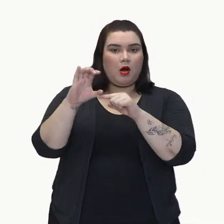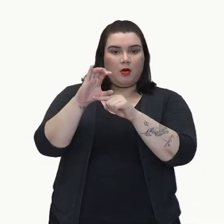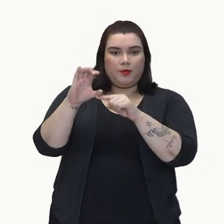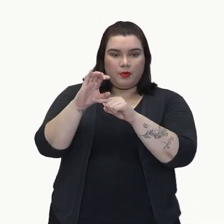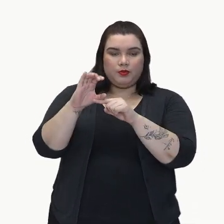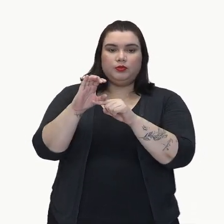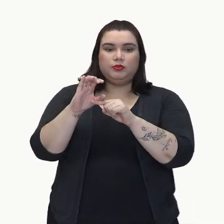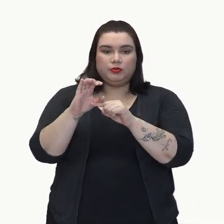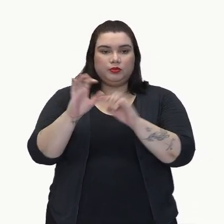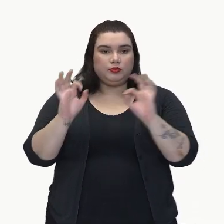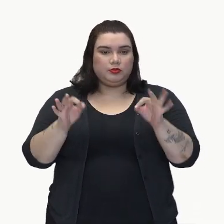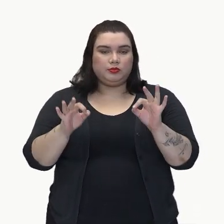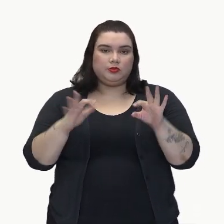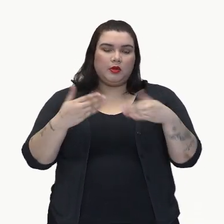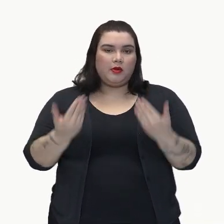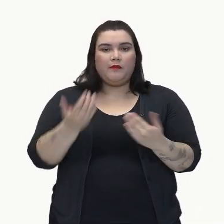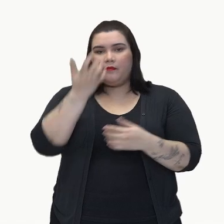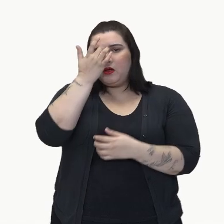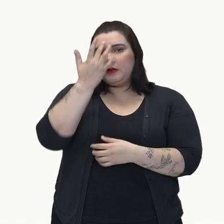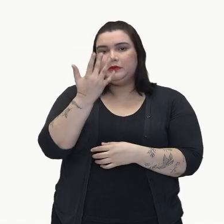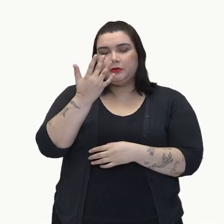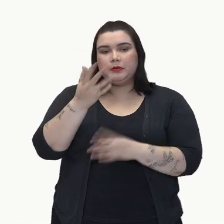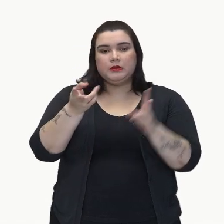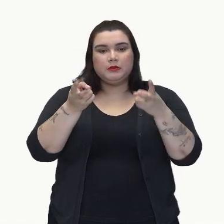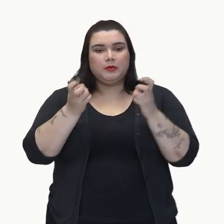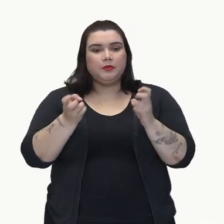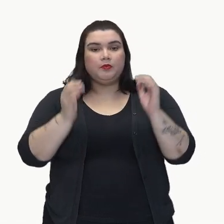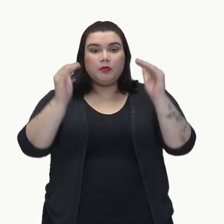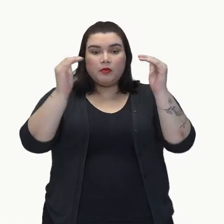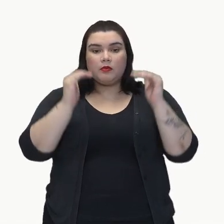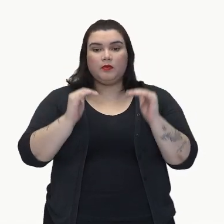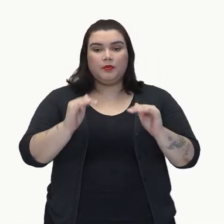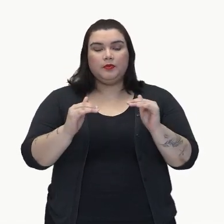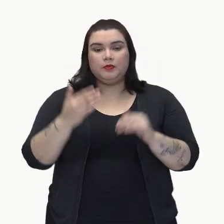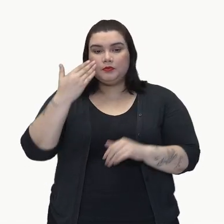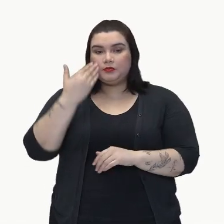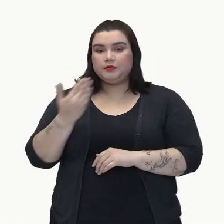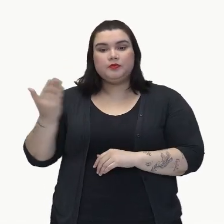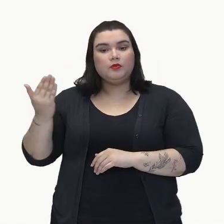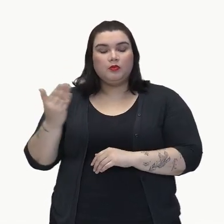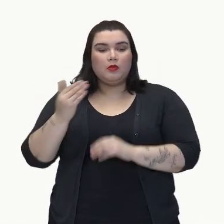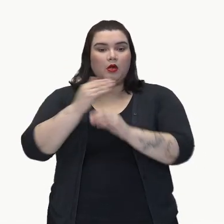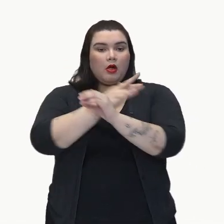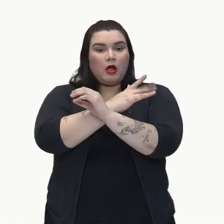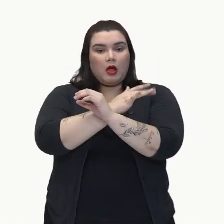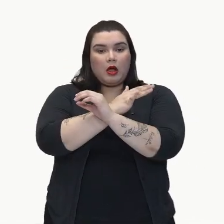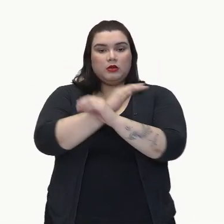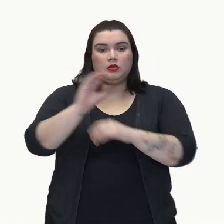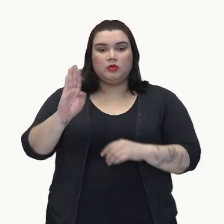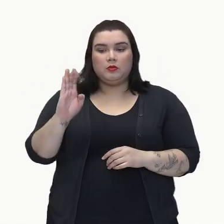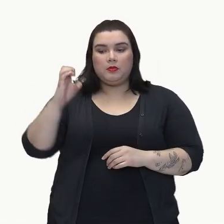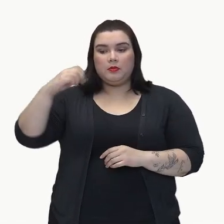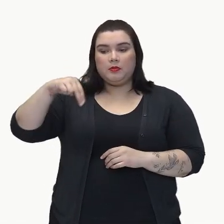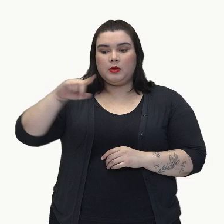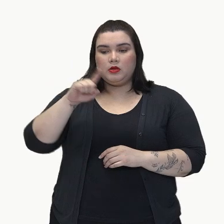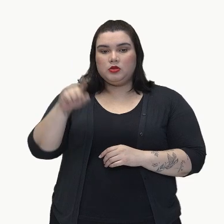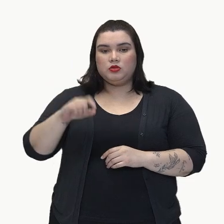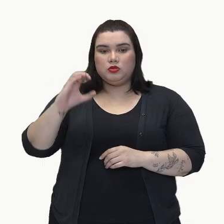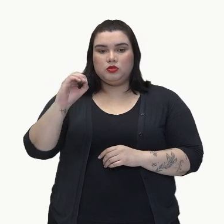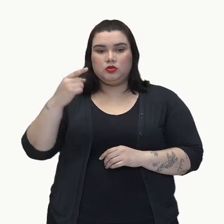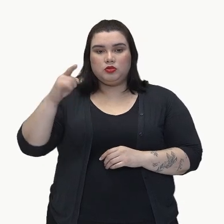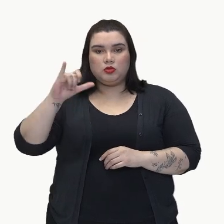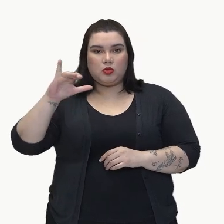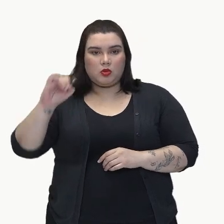terminação óico, metanóico. E esse daqui é o ácido benzoico, porque tem o anel aromático e aqui o